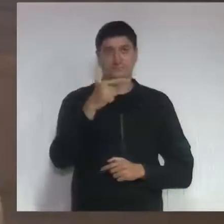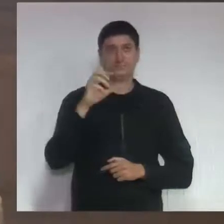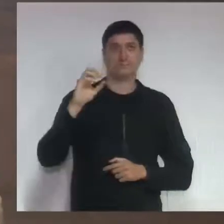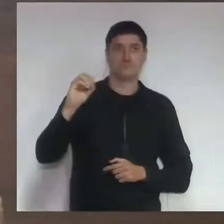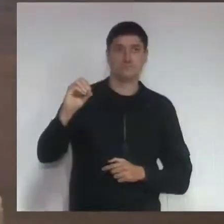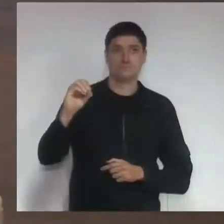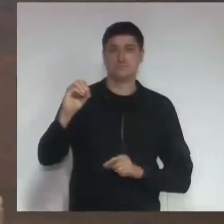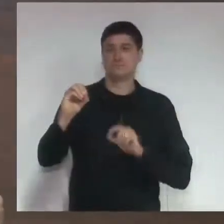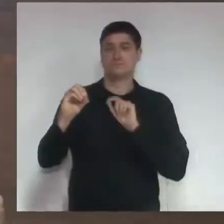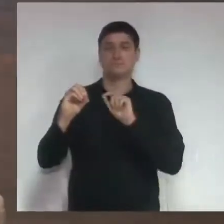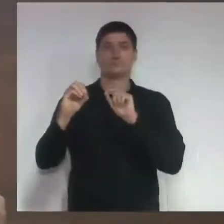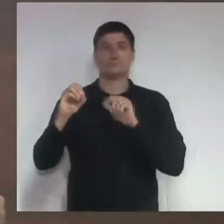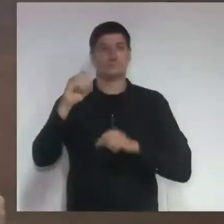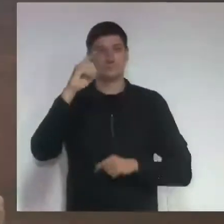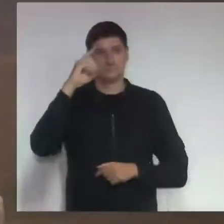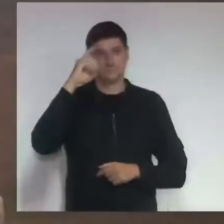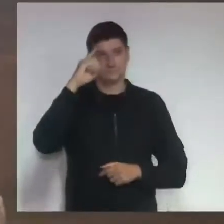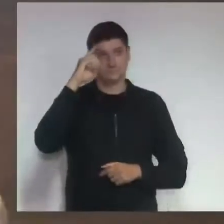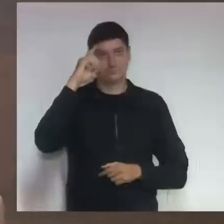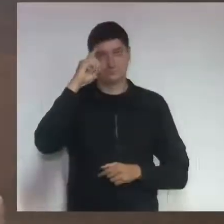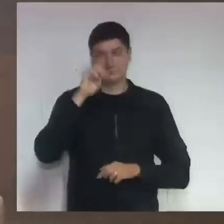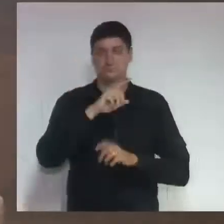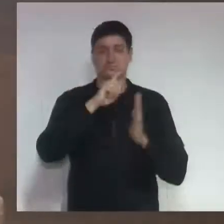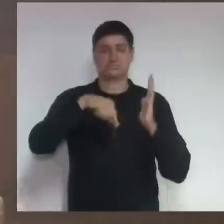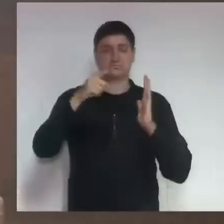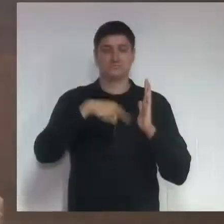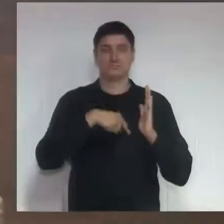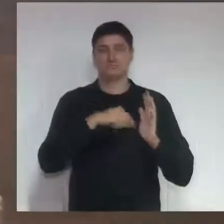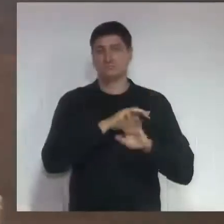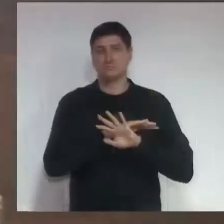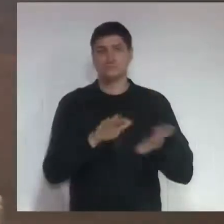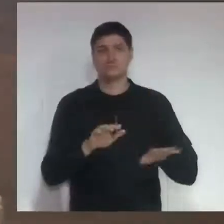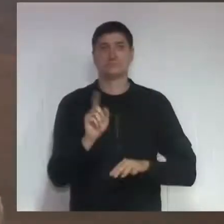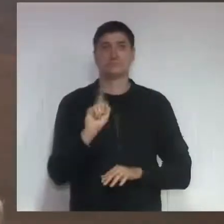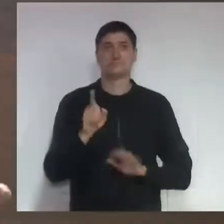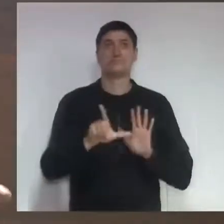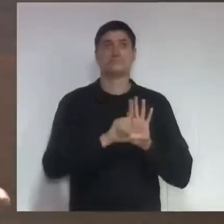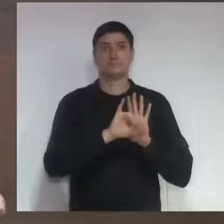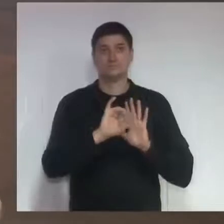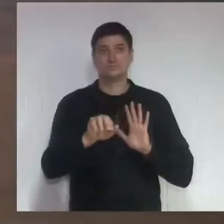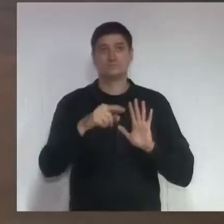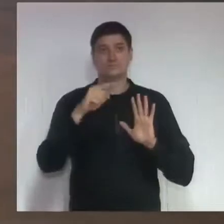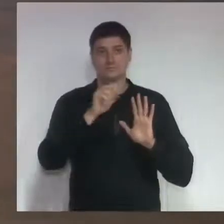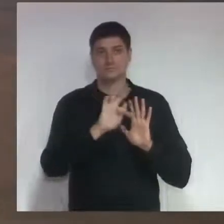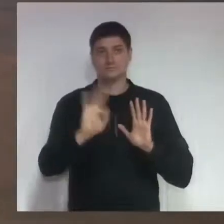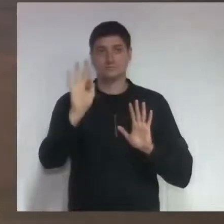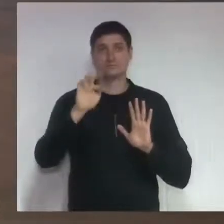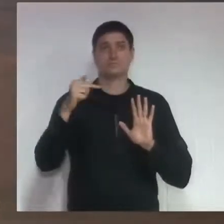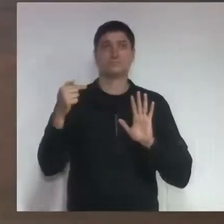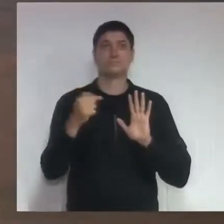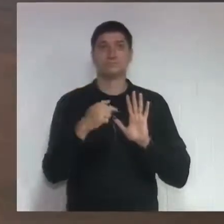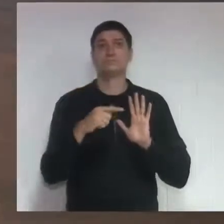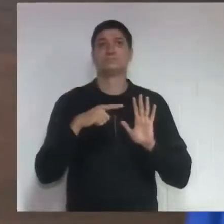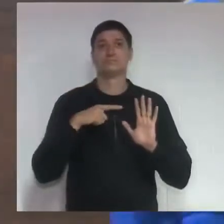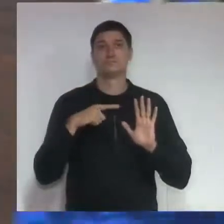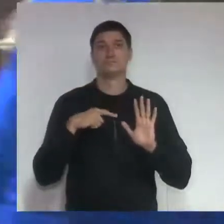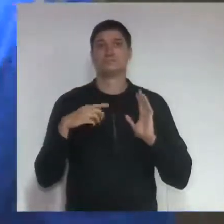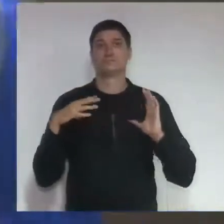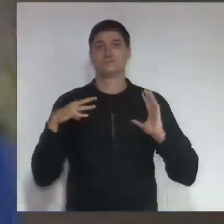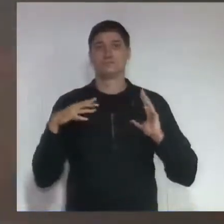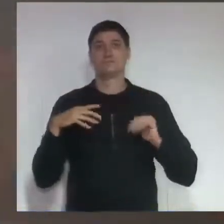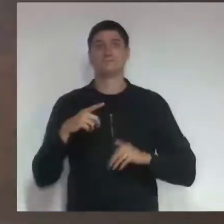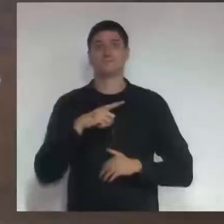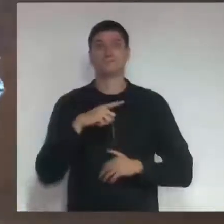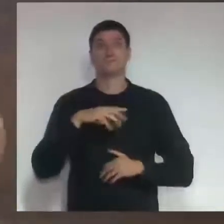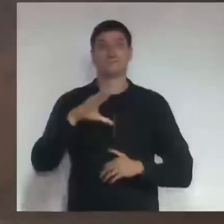confundem, não é? Pensando só no feriado. Então, ele é uma lei federal, e os estados que promulgaram o feriado, os